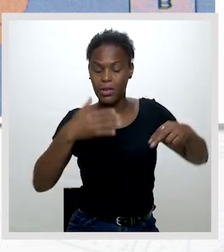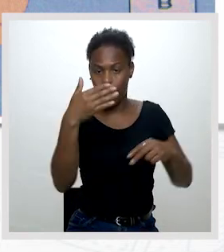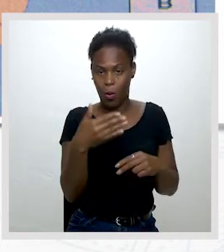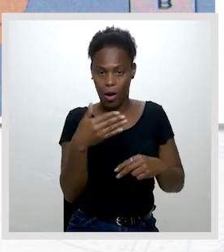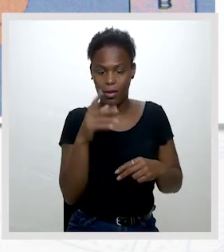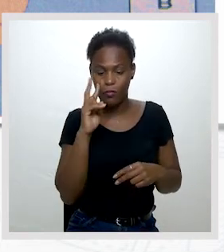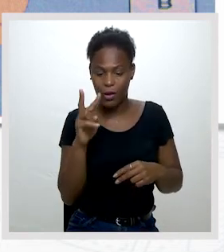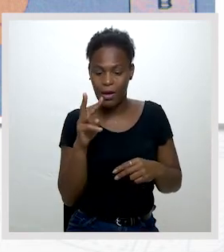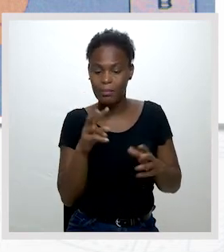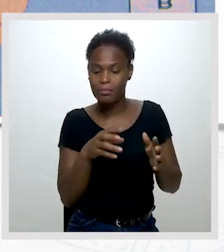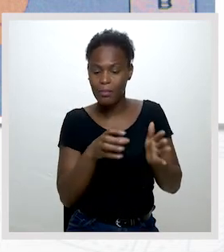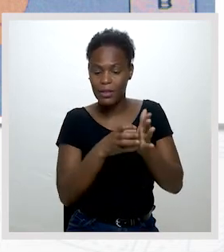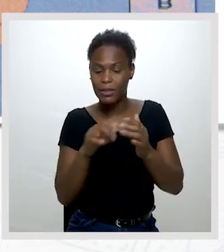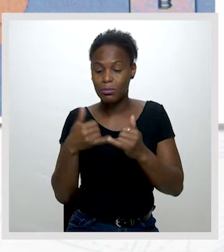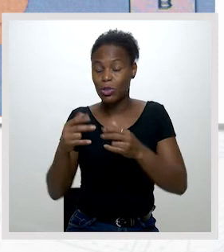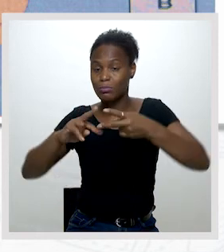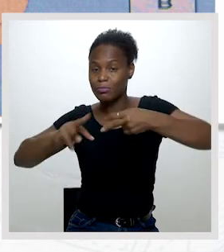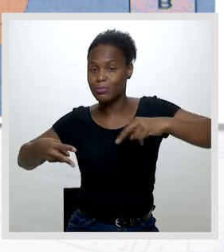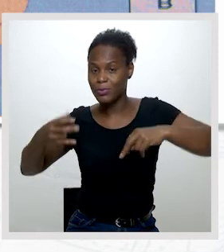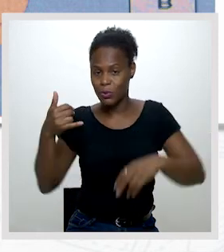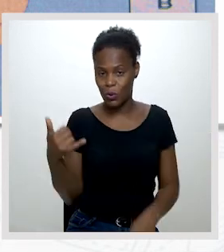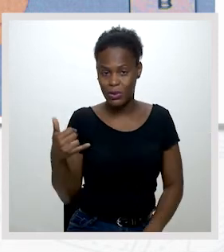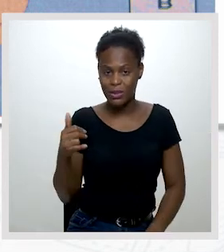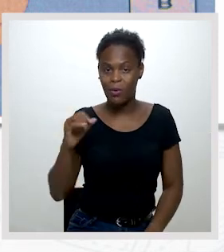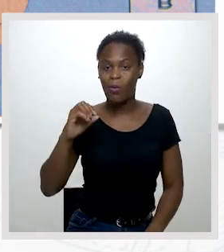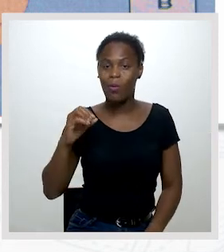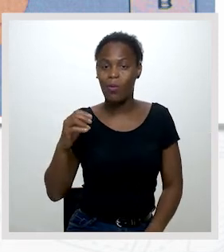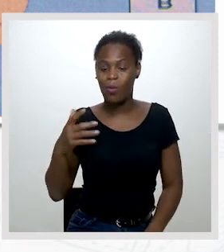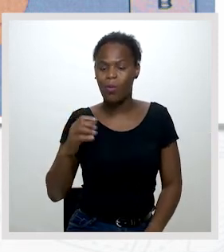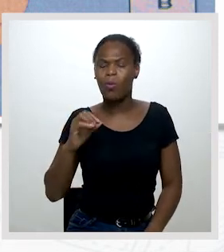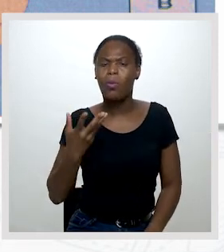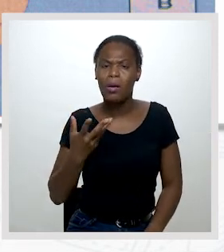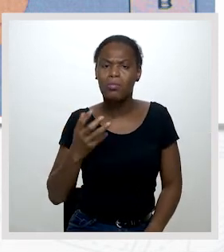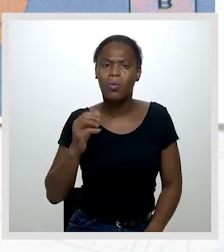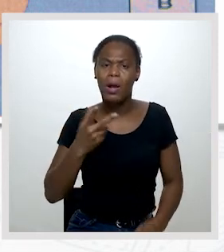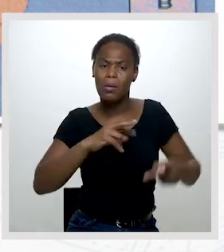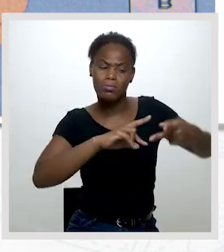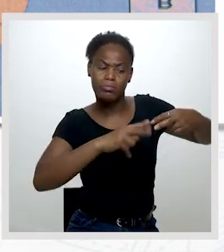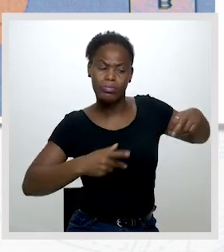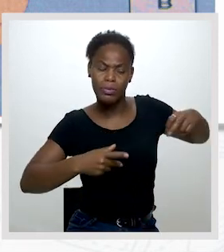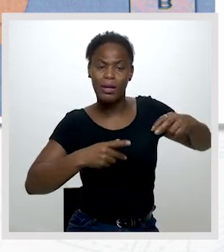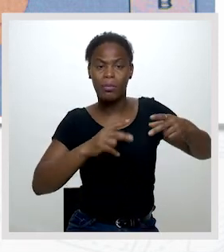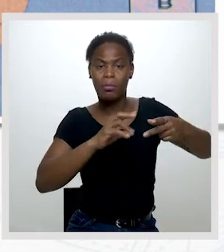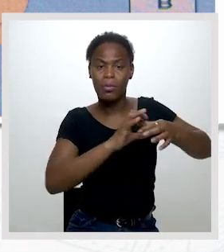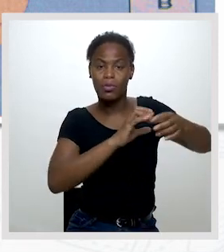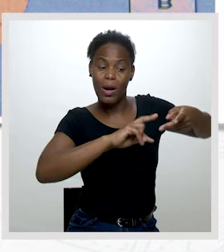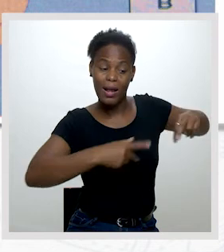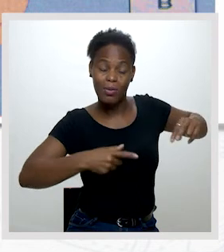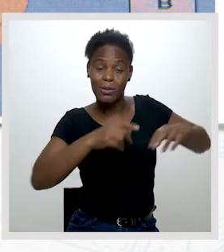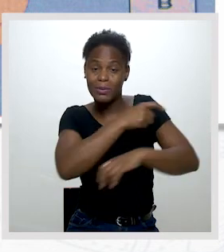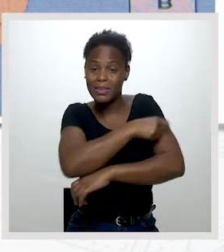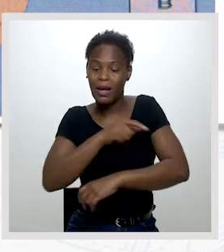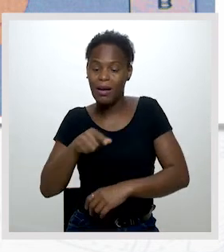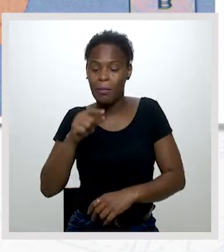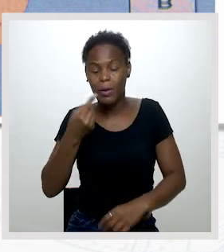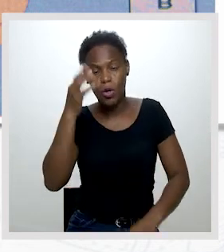E temos aqui a molécula 2. Qual é, ou seja, que molécula é que está representada aqui? Pelo número